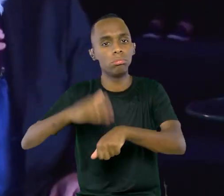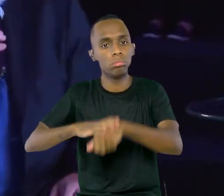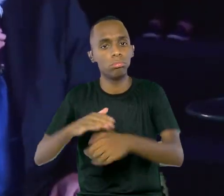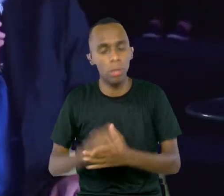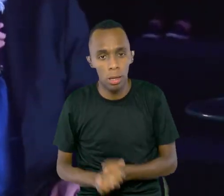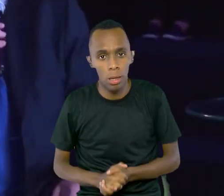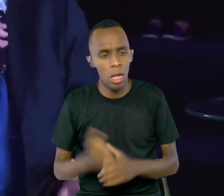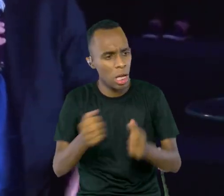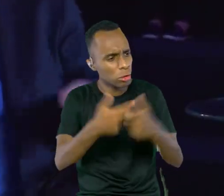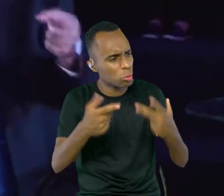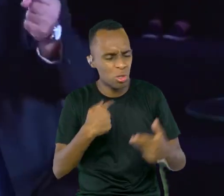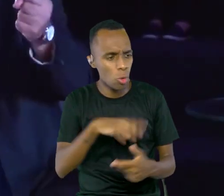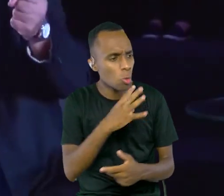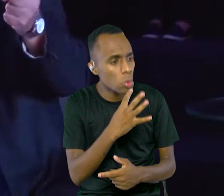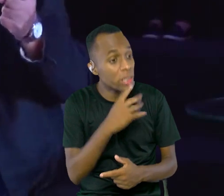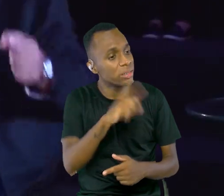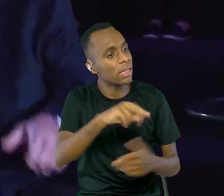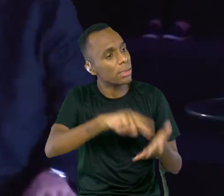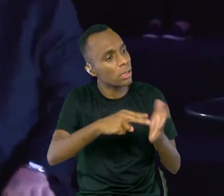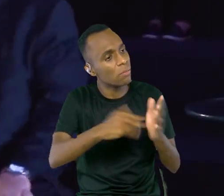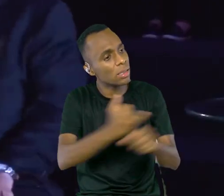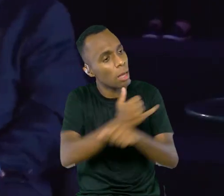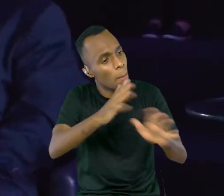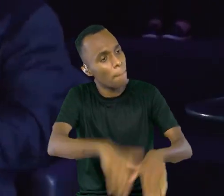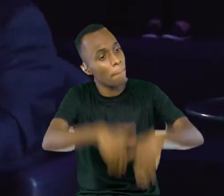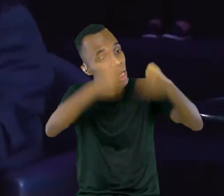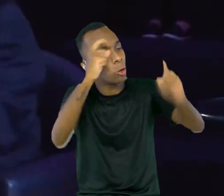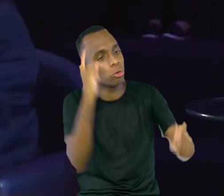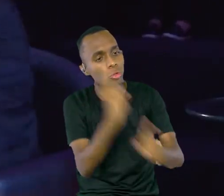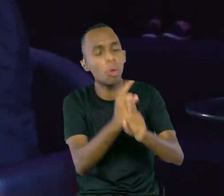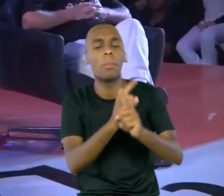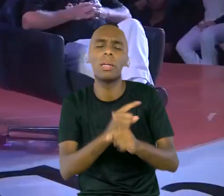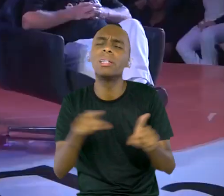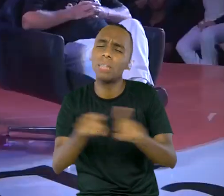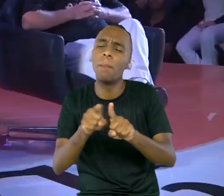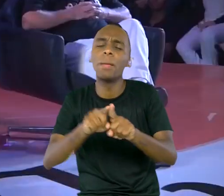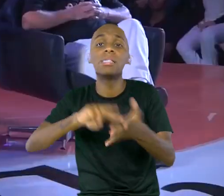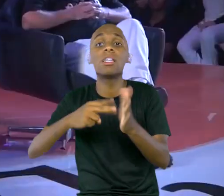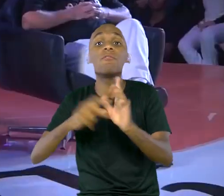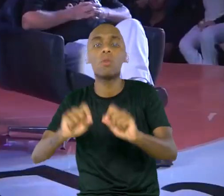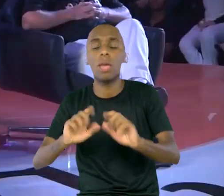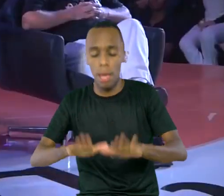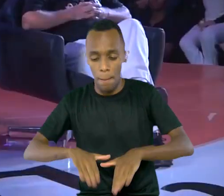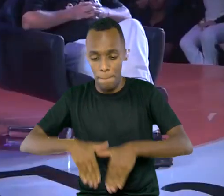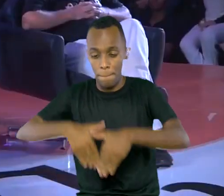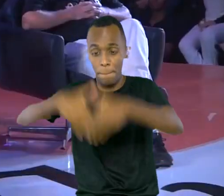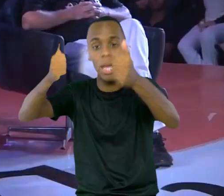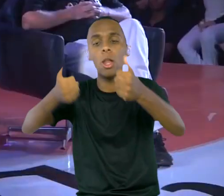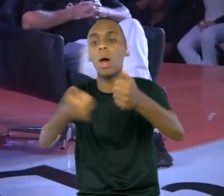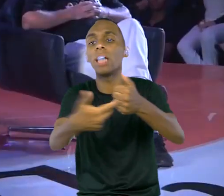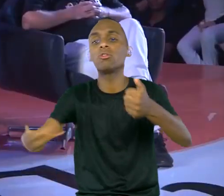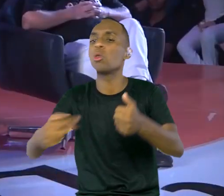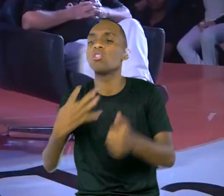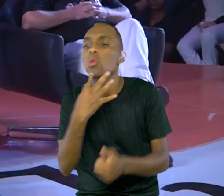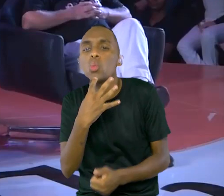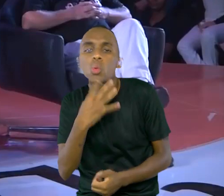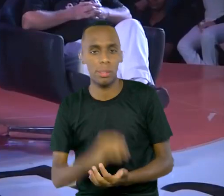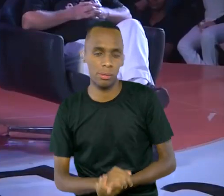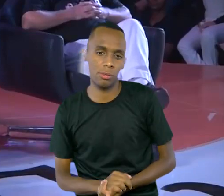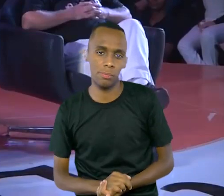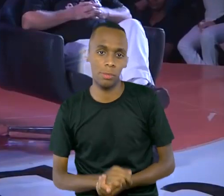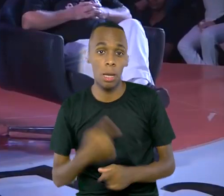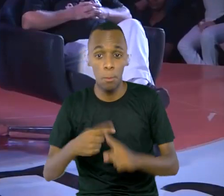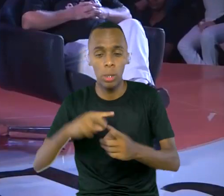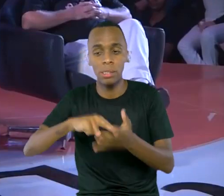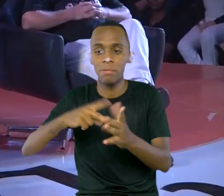parte. Aquilo que eu desconheço é minha melhor parte, isto é, dizendo de outro modo, o melhor de mim é aquilo que eu